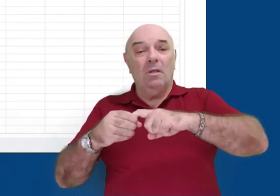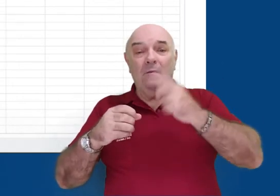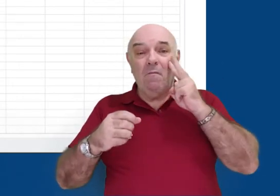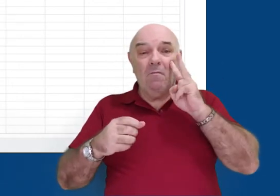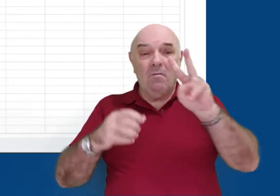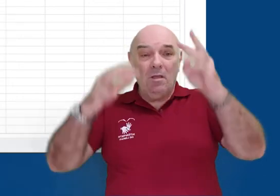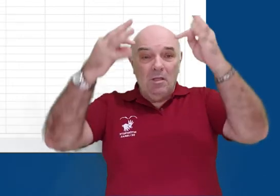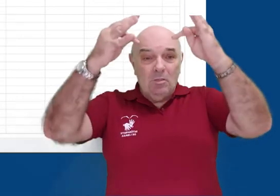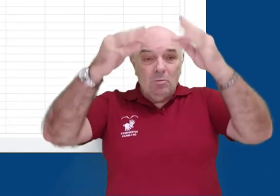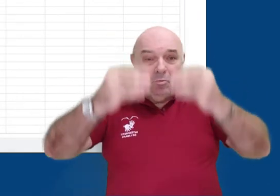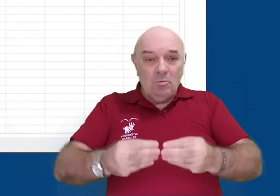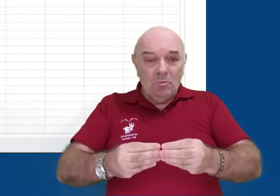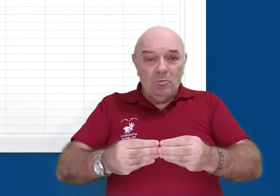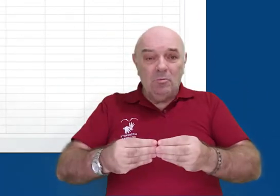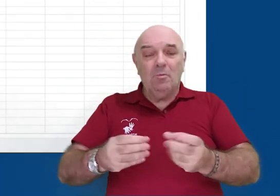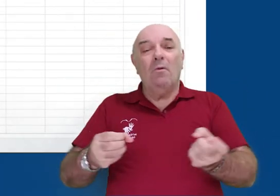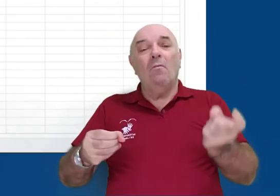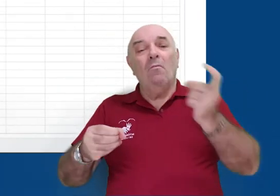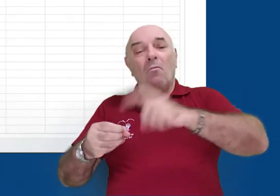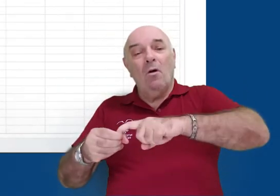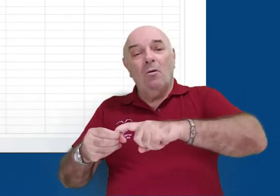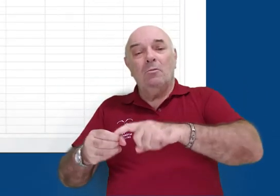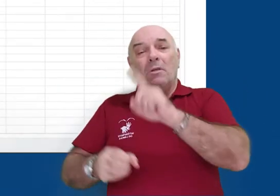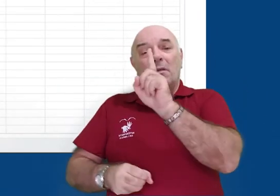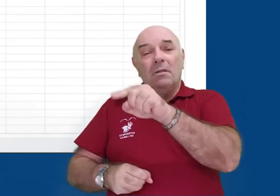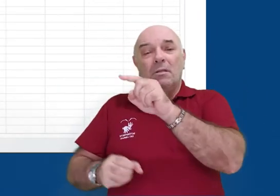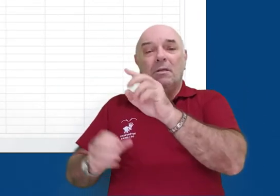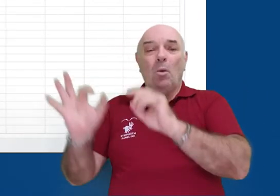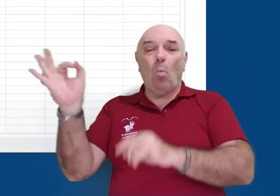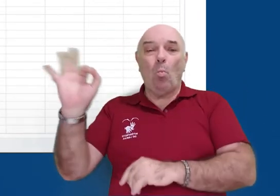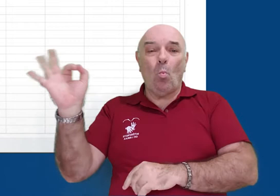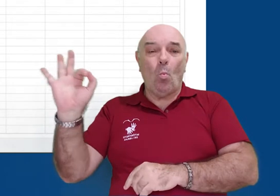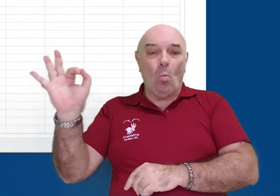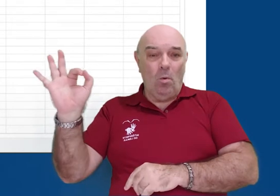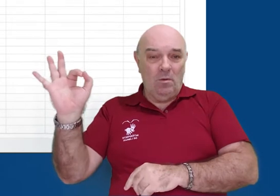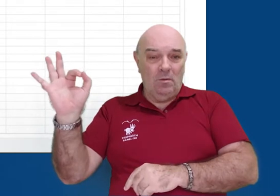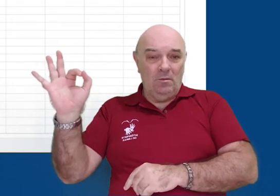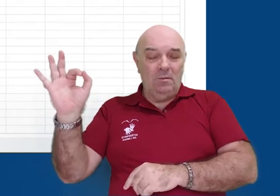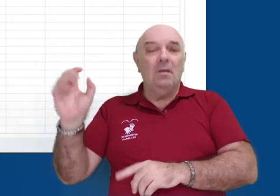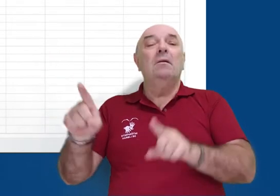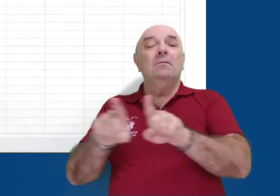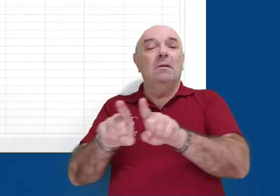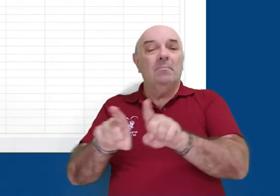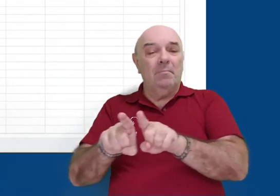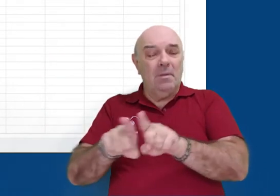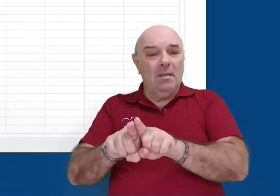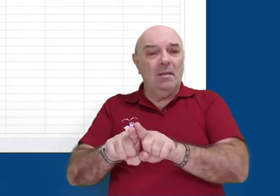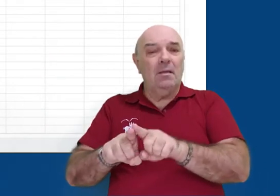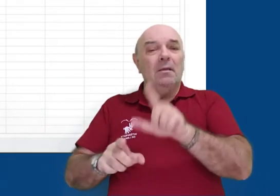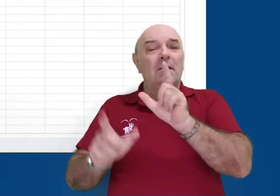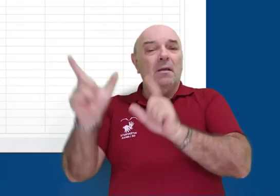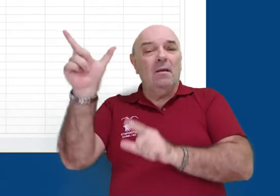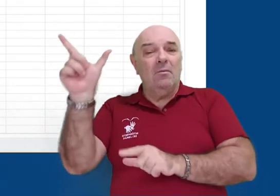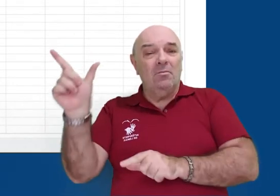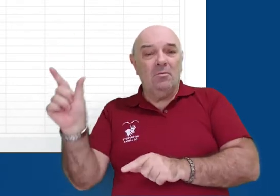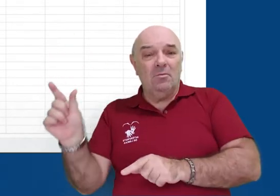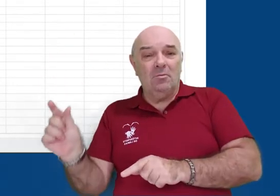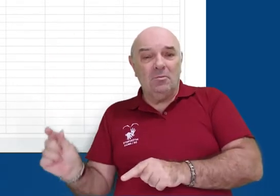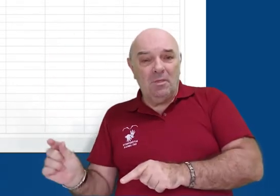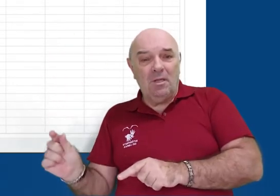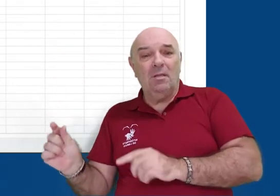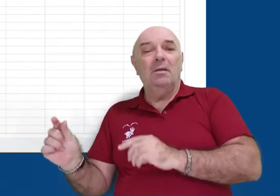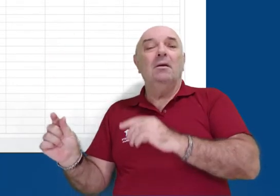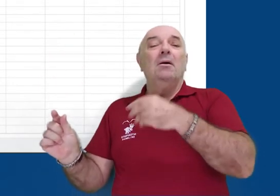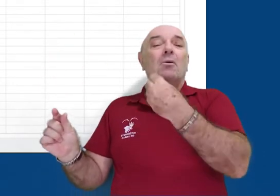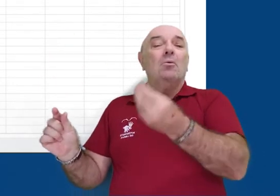oi e para retomar a visualização geral repetimos o processo e clicamos em nenhuma podemos filtrar por condição